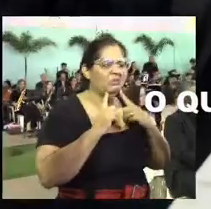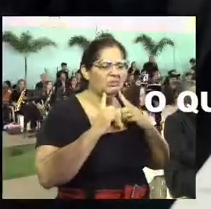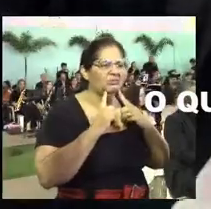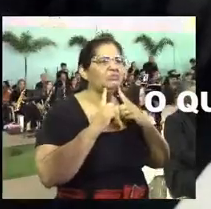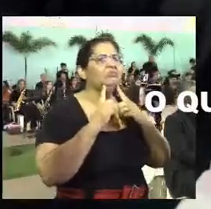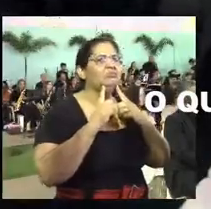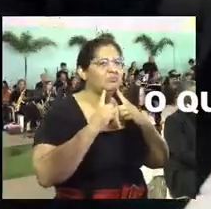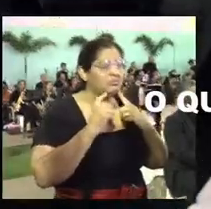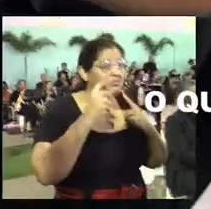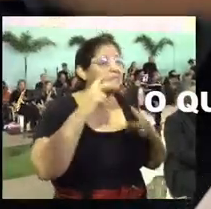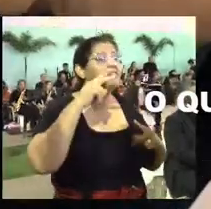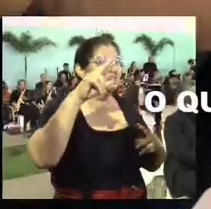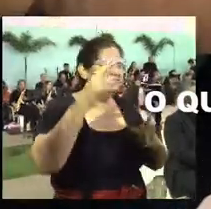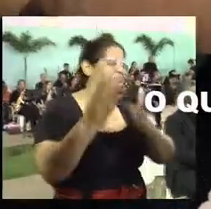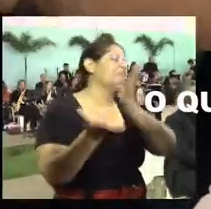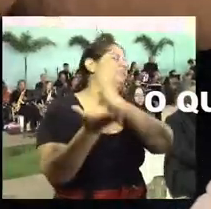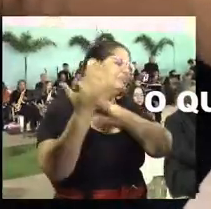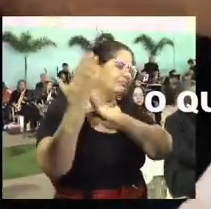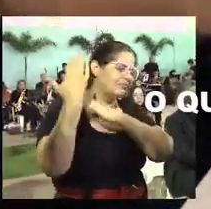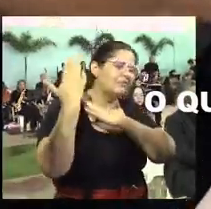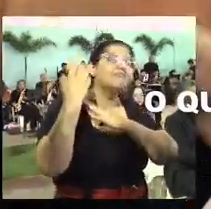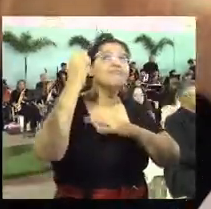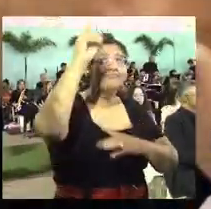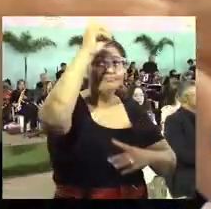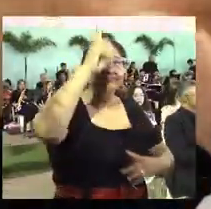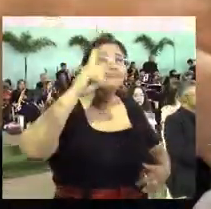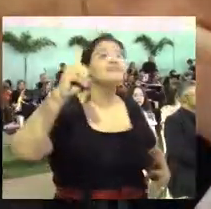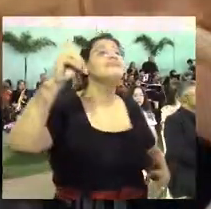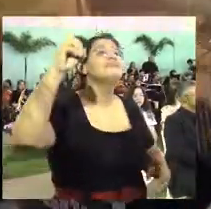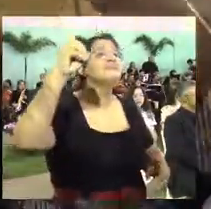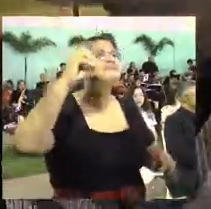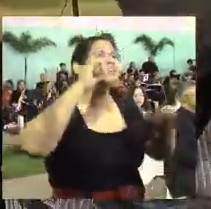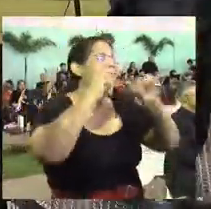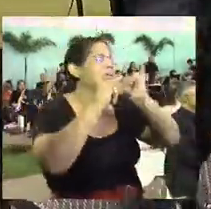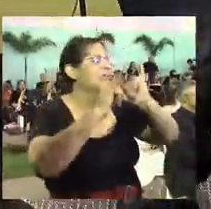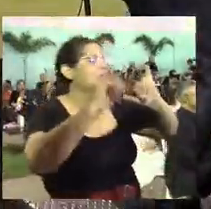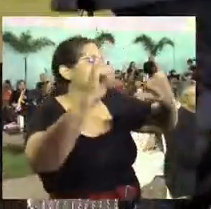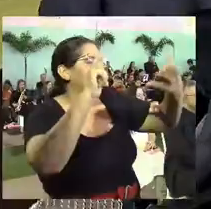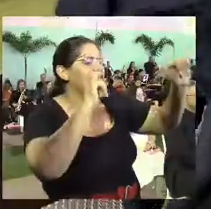testemunho Aleluia Deus te diz assim